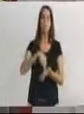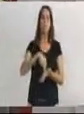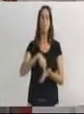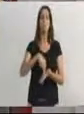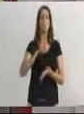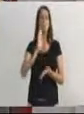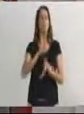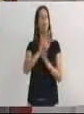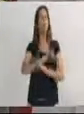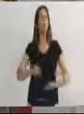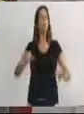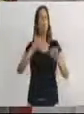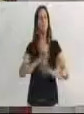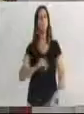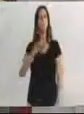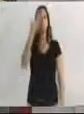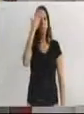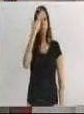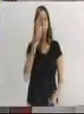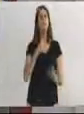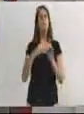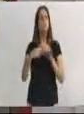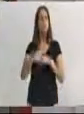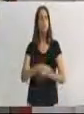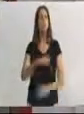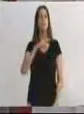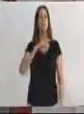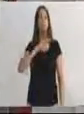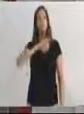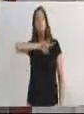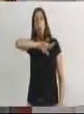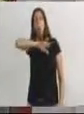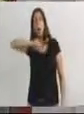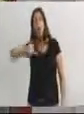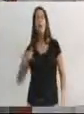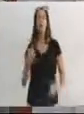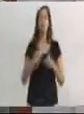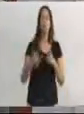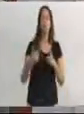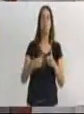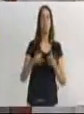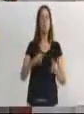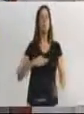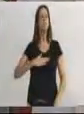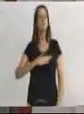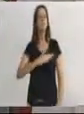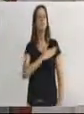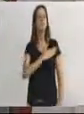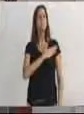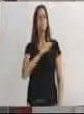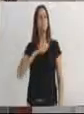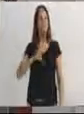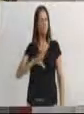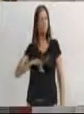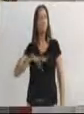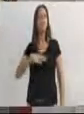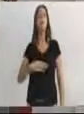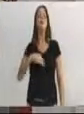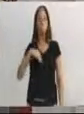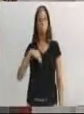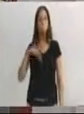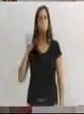cidade e todas as áreas é por isso que o prefeito napoleão é um prefeito diferenciado porque enfrenta os desafios de cabeça erguida e certamente